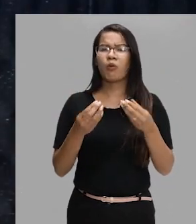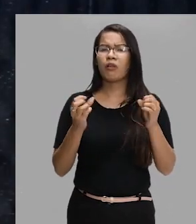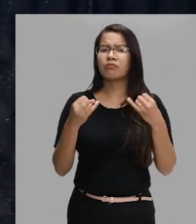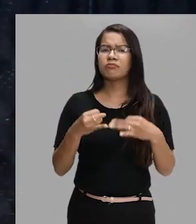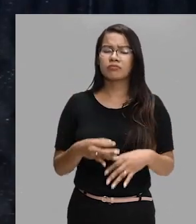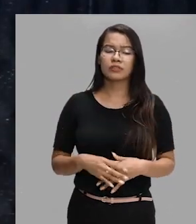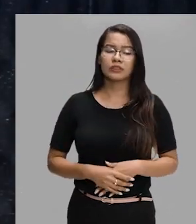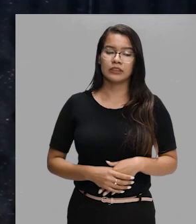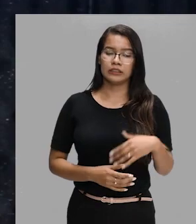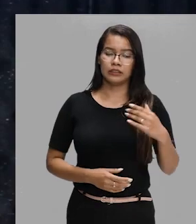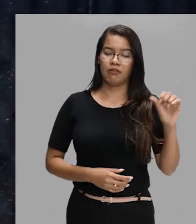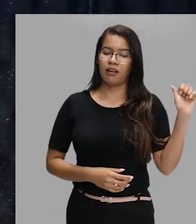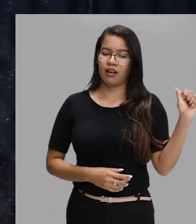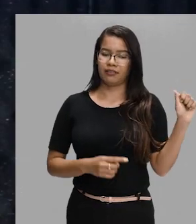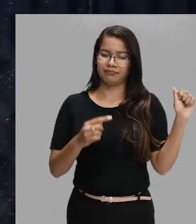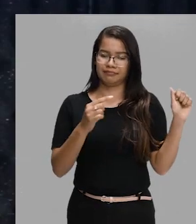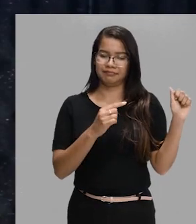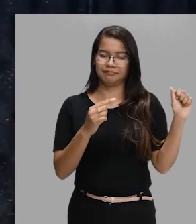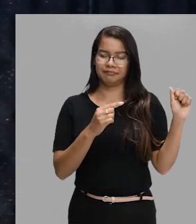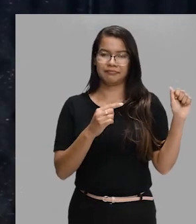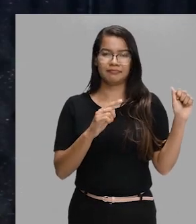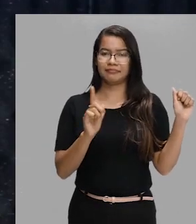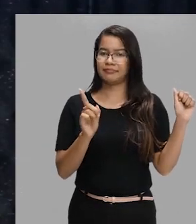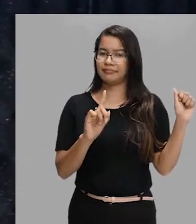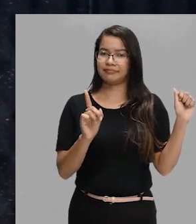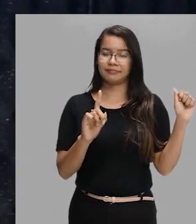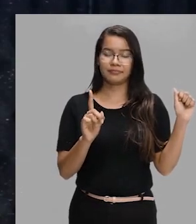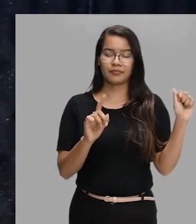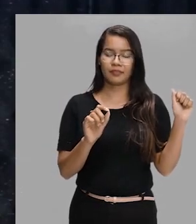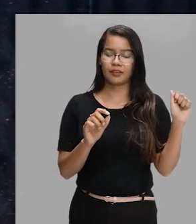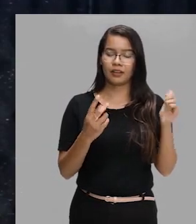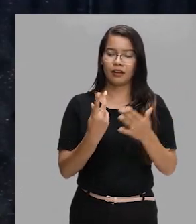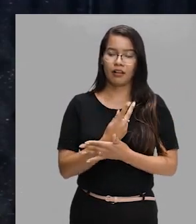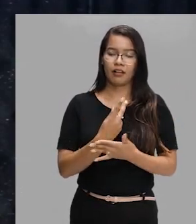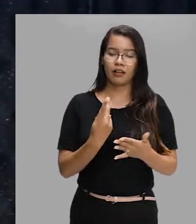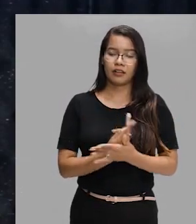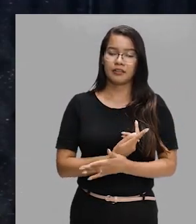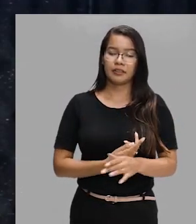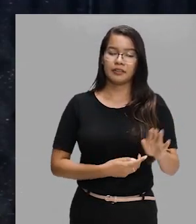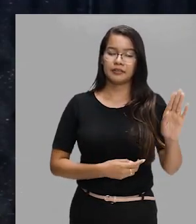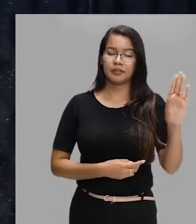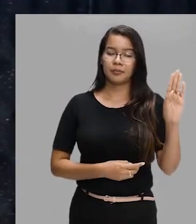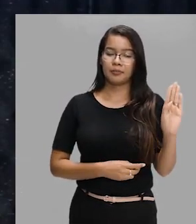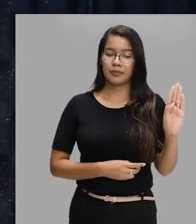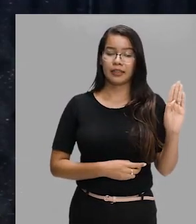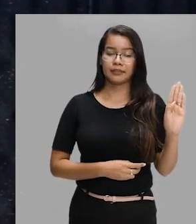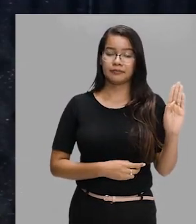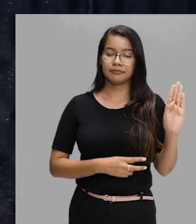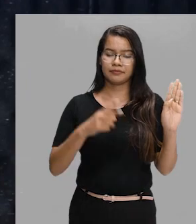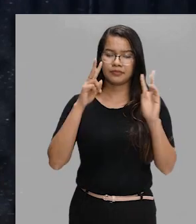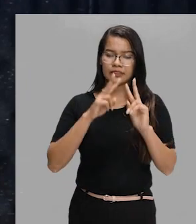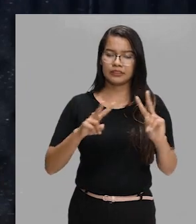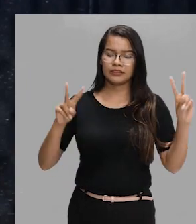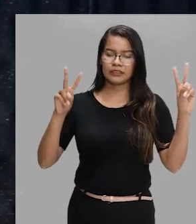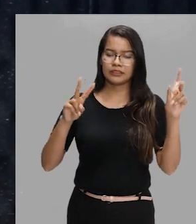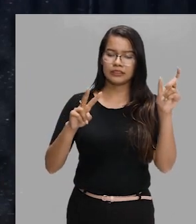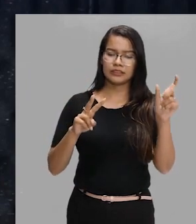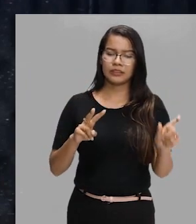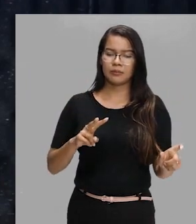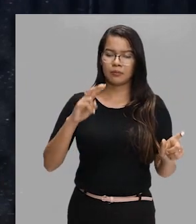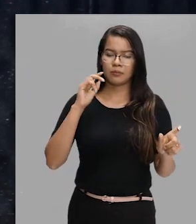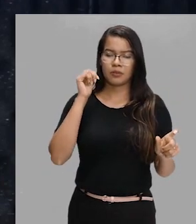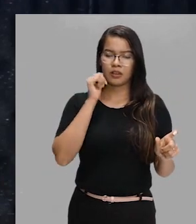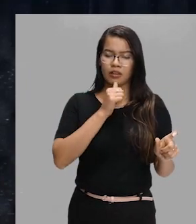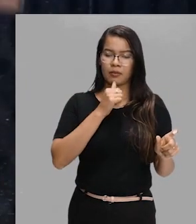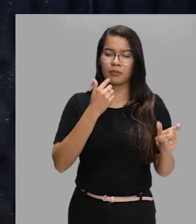para você saber do que se trata. Não é uma obra regionalista, é urbana, tá? Visão idealizada da mulher,